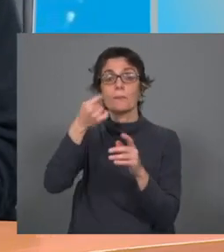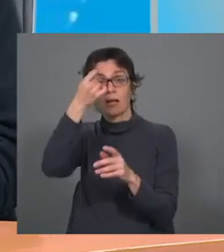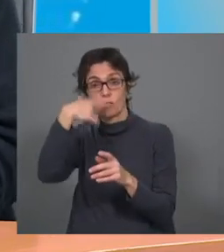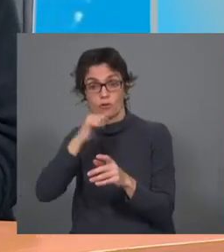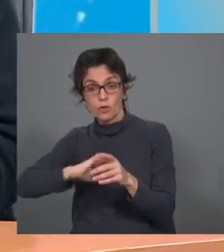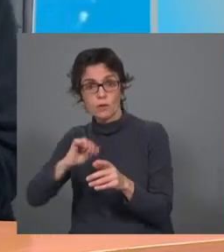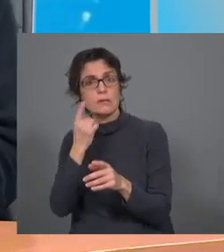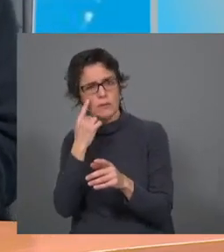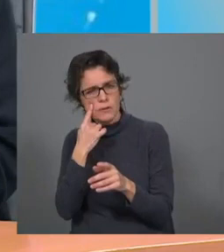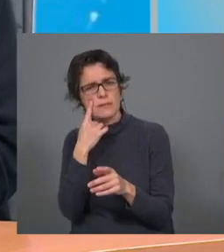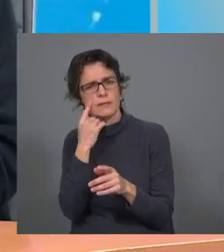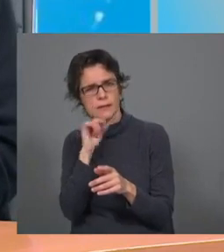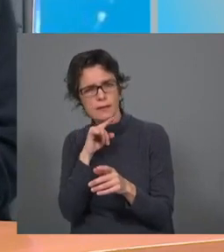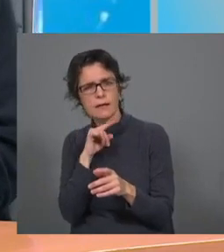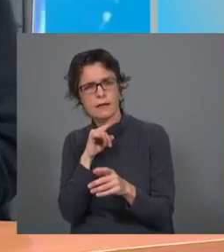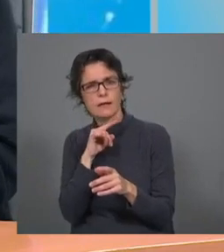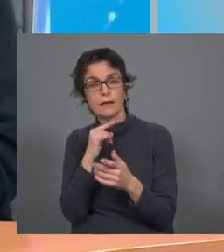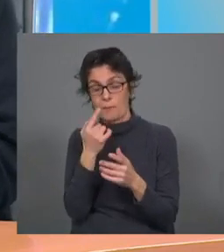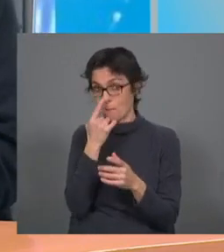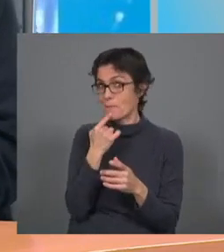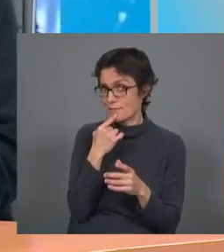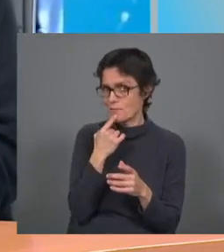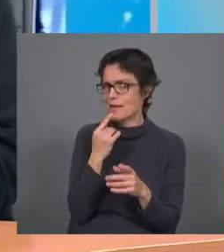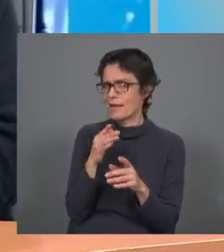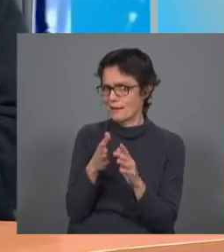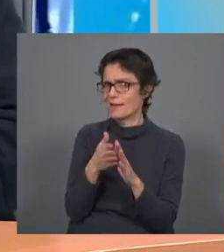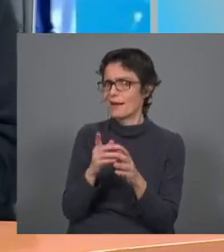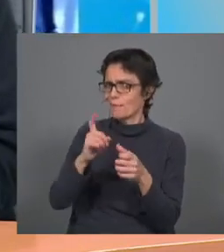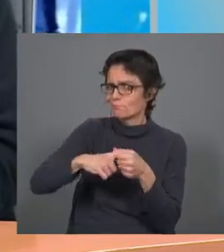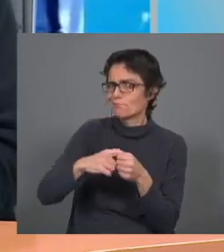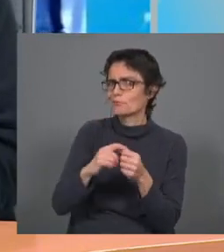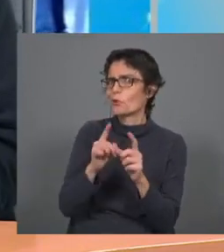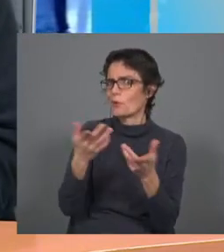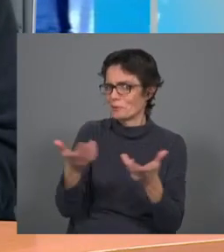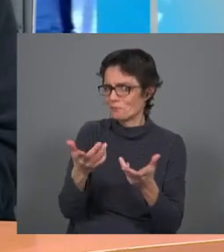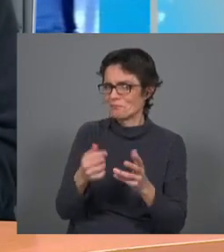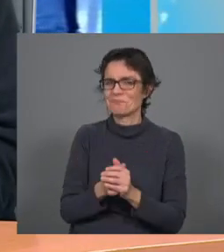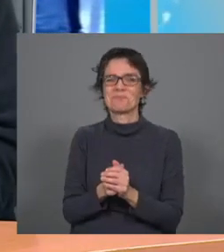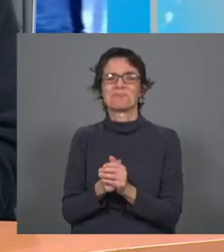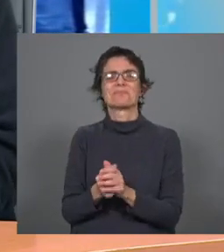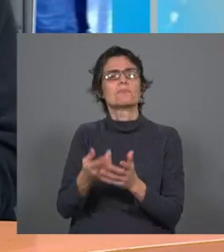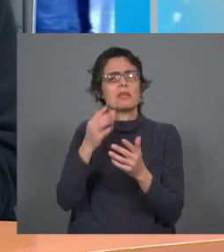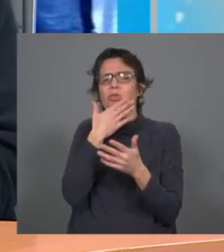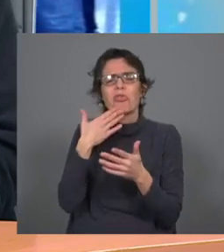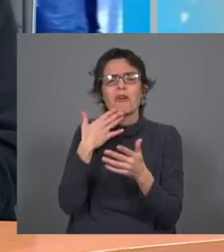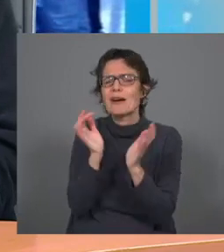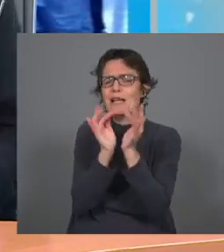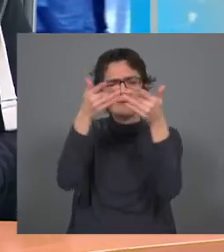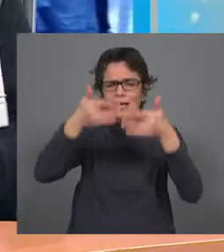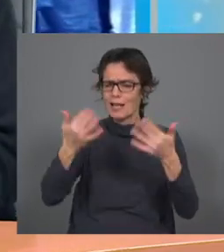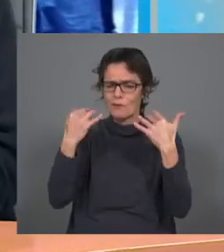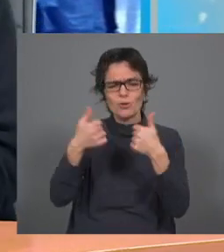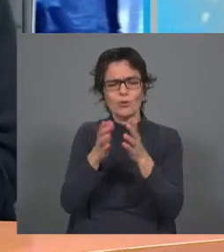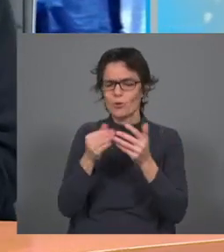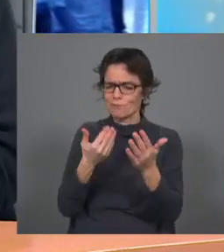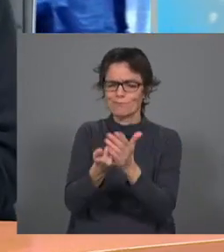para perceberem naquilo em que se estão a meter, não é? Mas é tudo muito simples. Acedendo ao nosso site, tem lá a nossa a